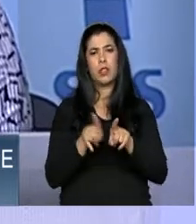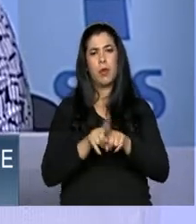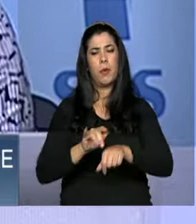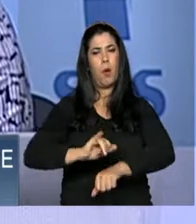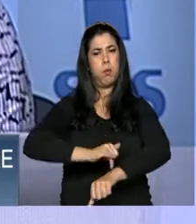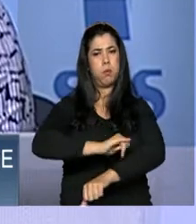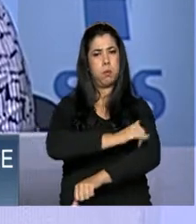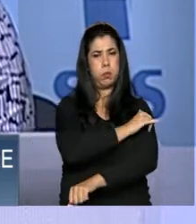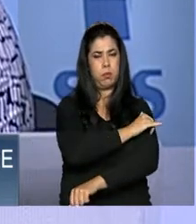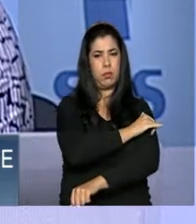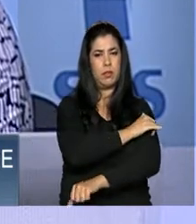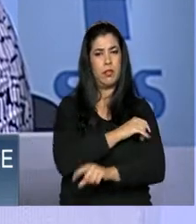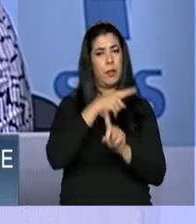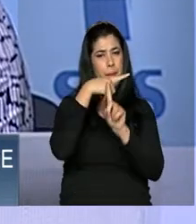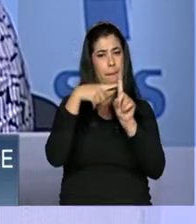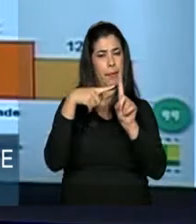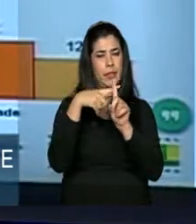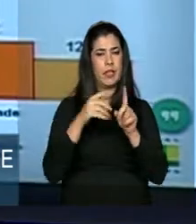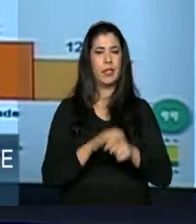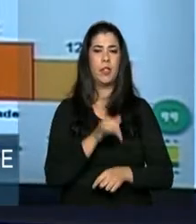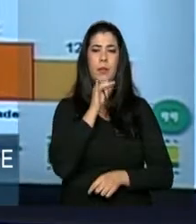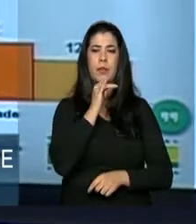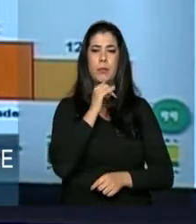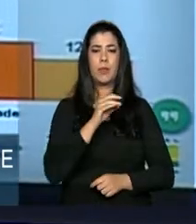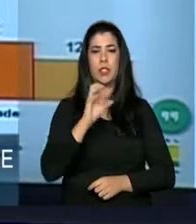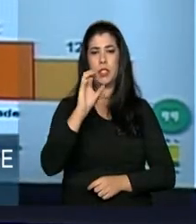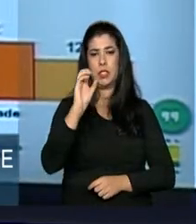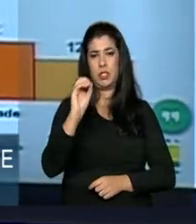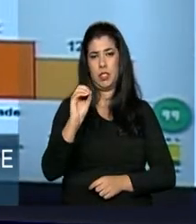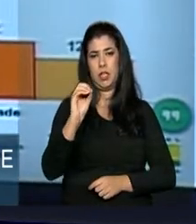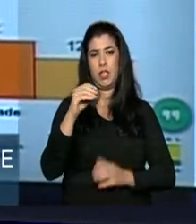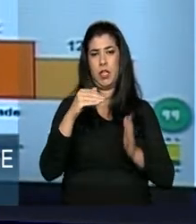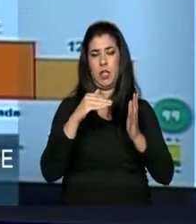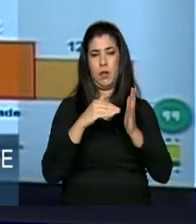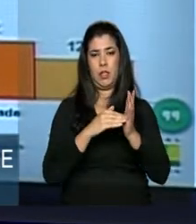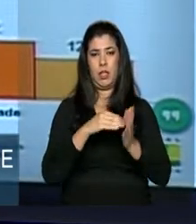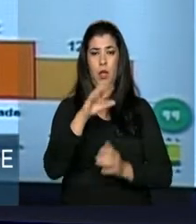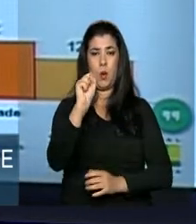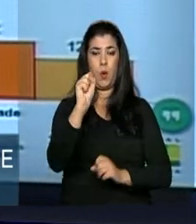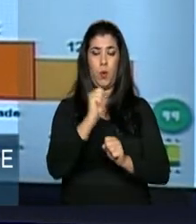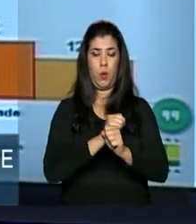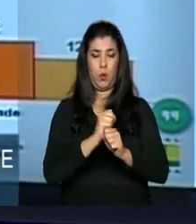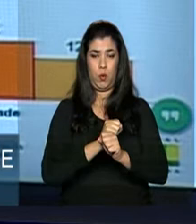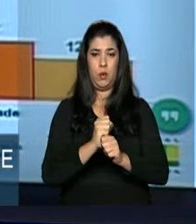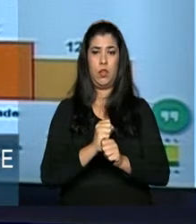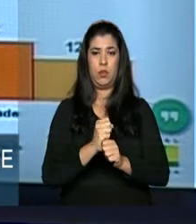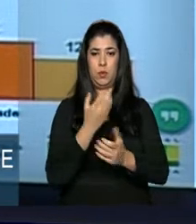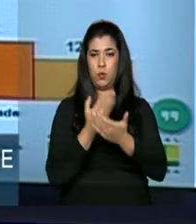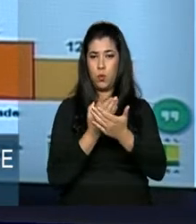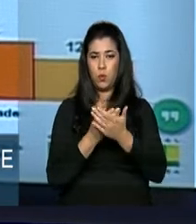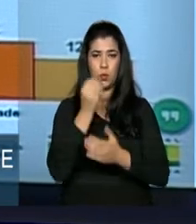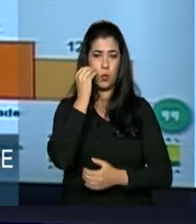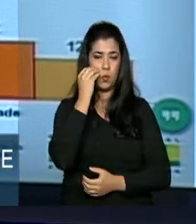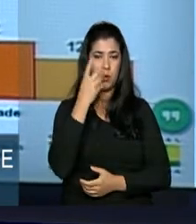isso chega à metade, né? Então, com 0 a 8 anos de escolaridade, que é basicamente até o ensino